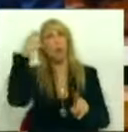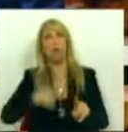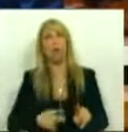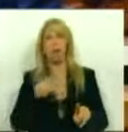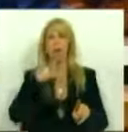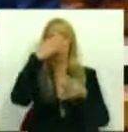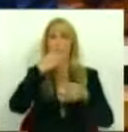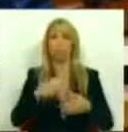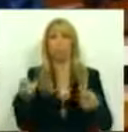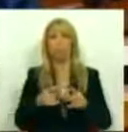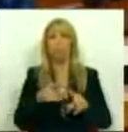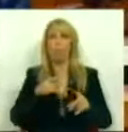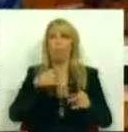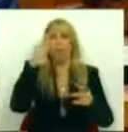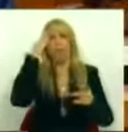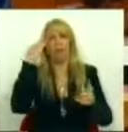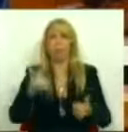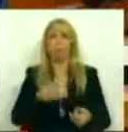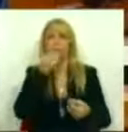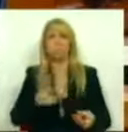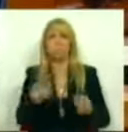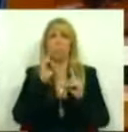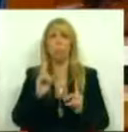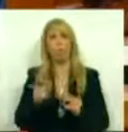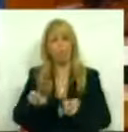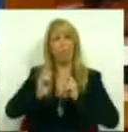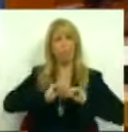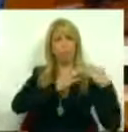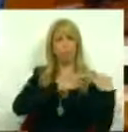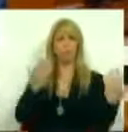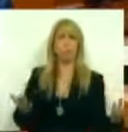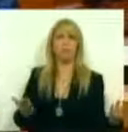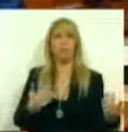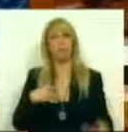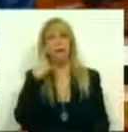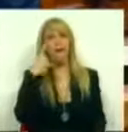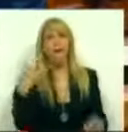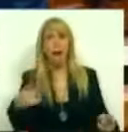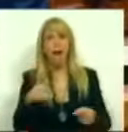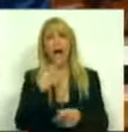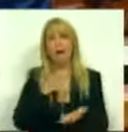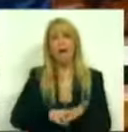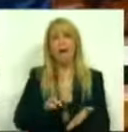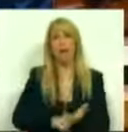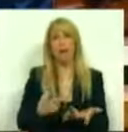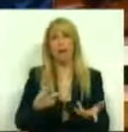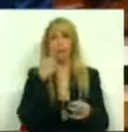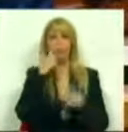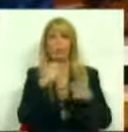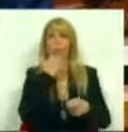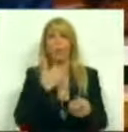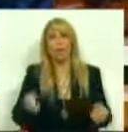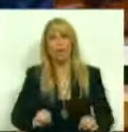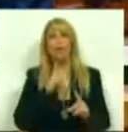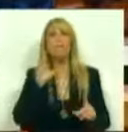sensato responsabilizarem-me. Reconheço que há motivos de descontentamento. particularmente entre a população